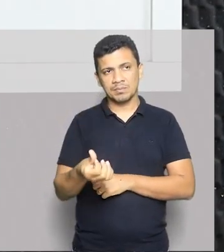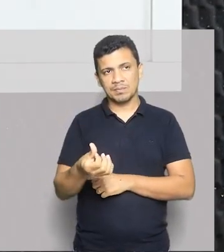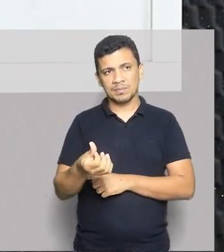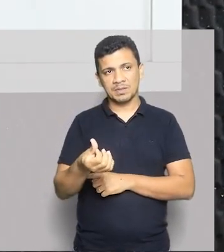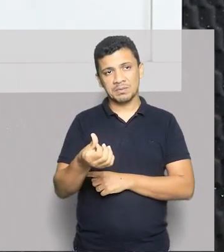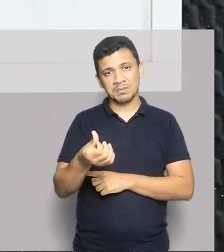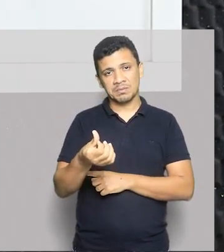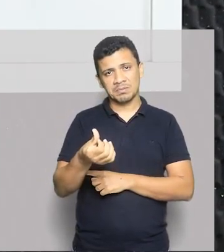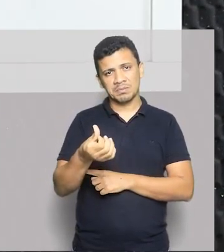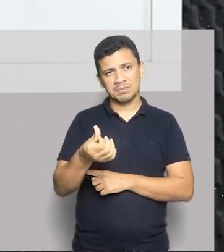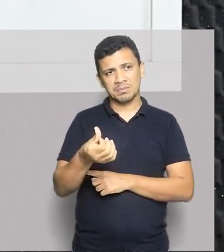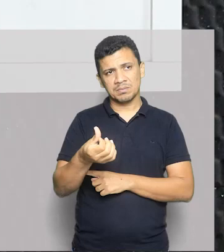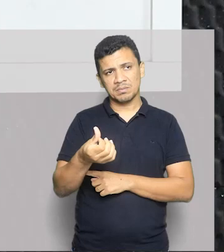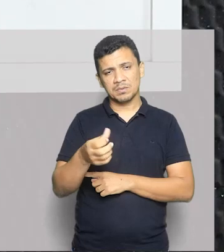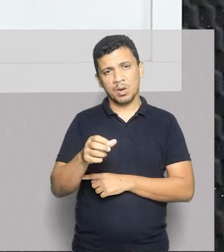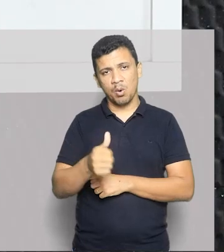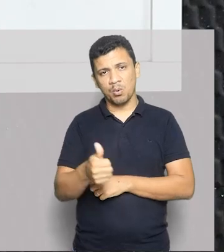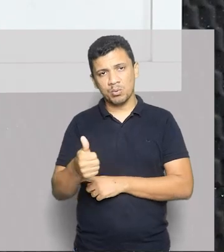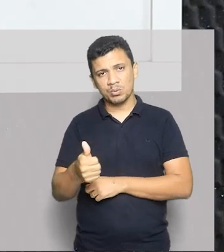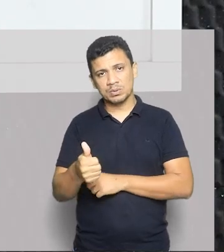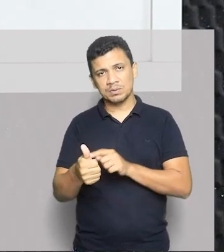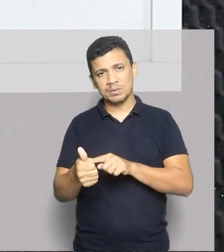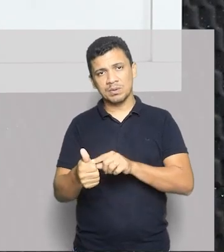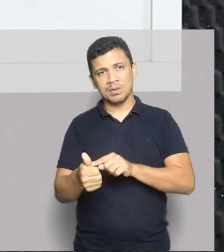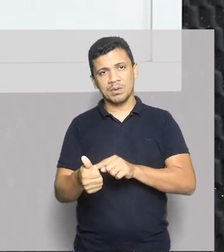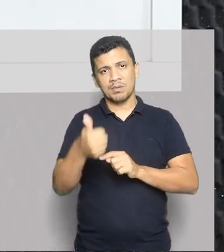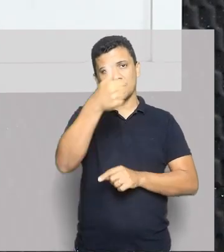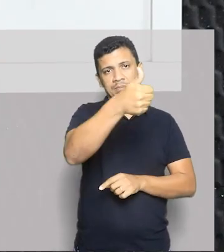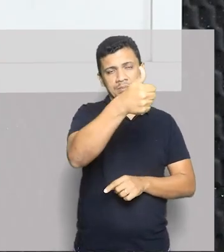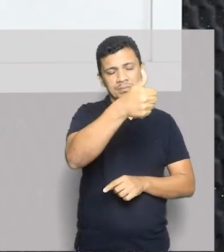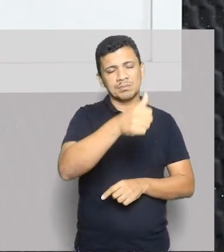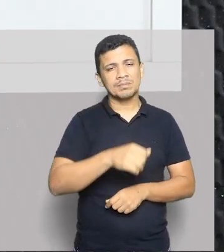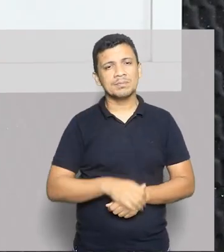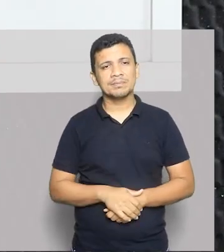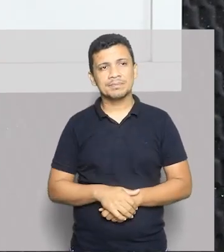6. 6 com 5, 11.